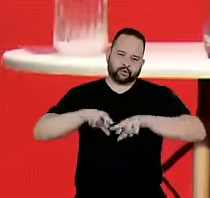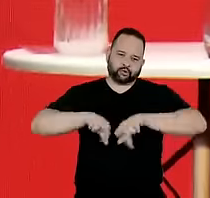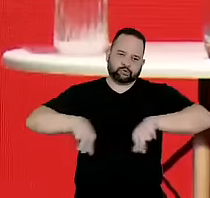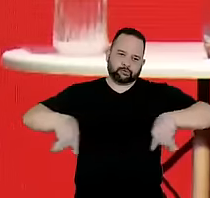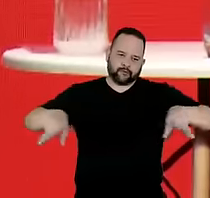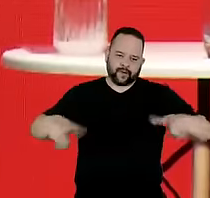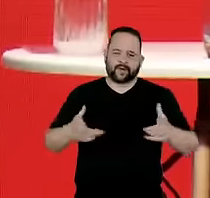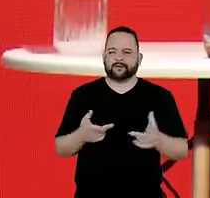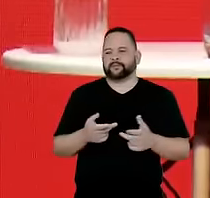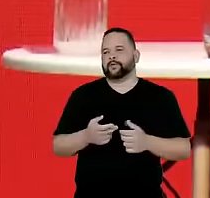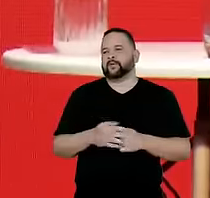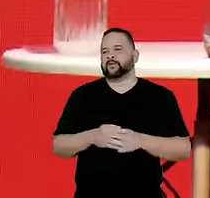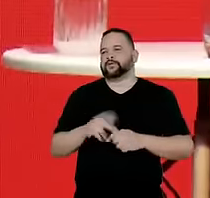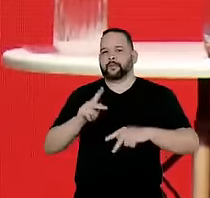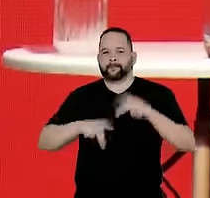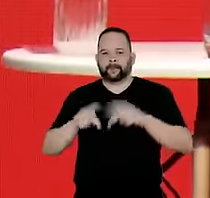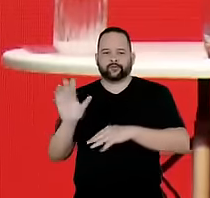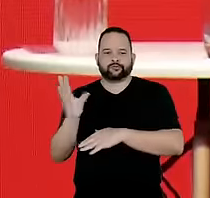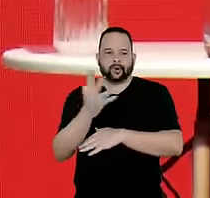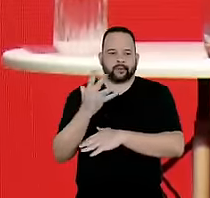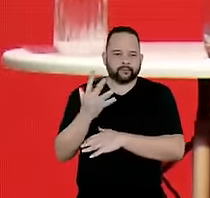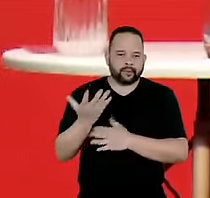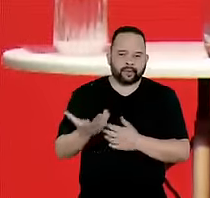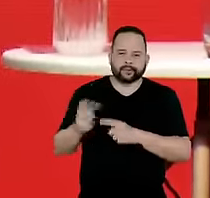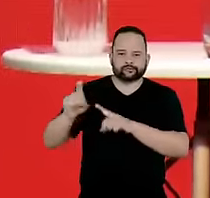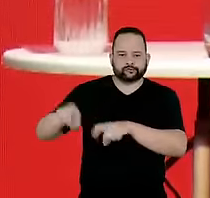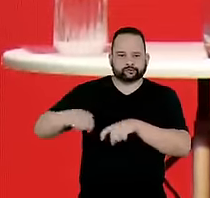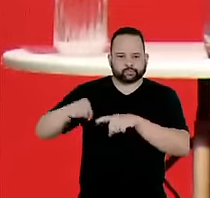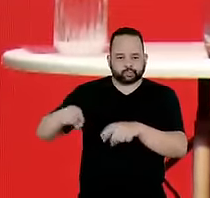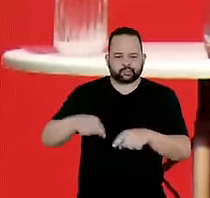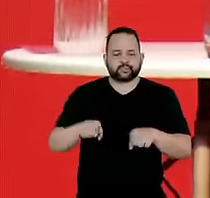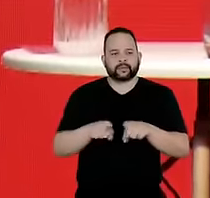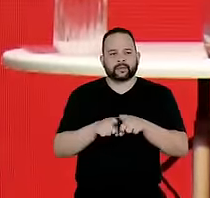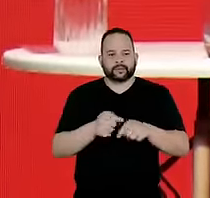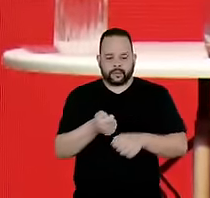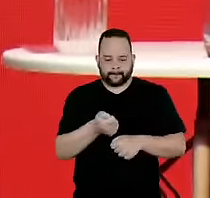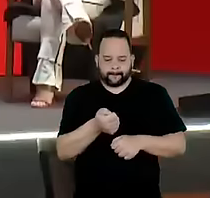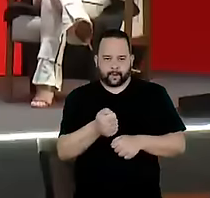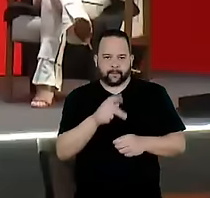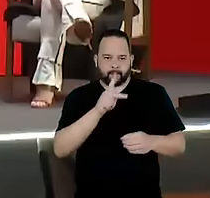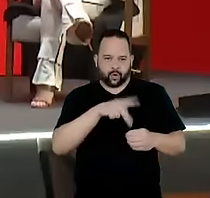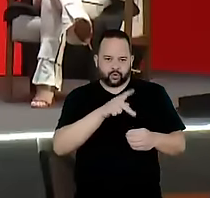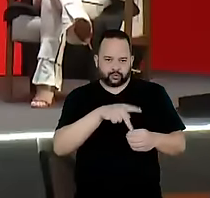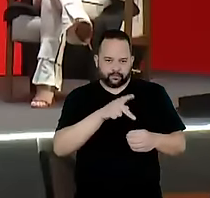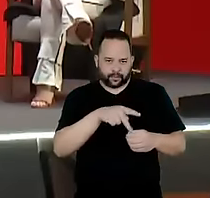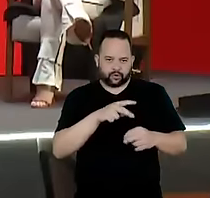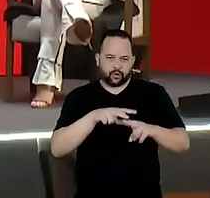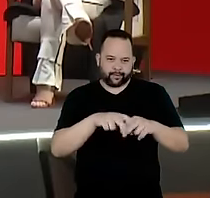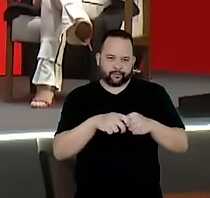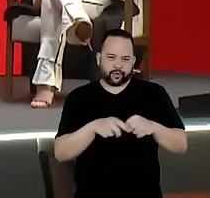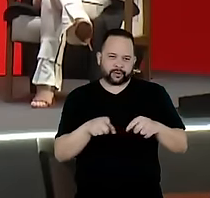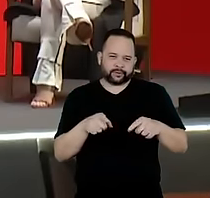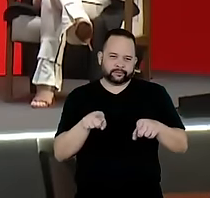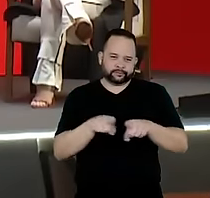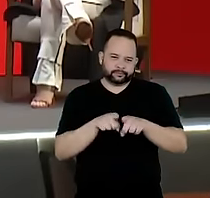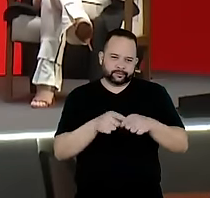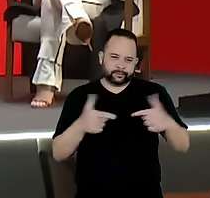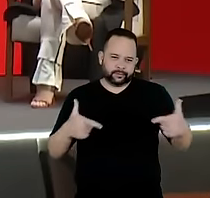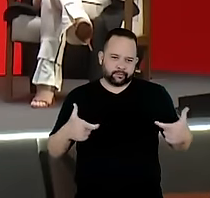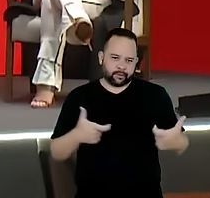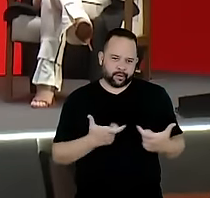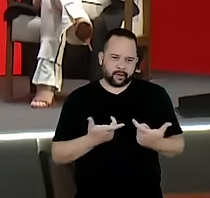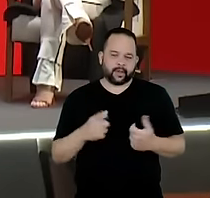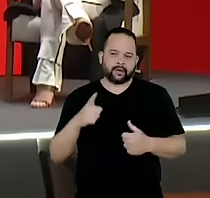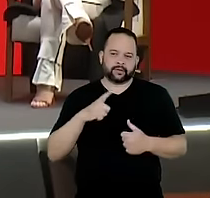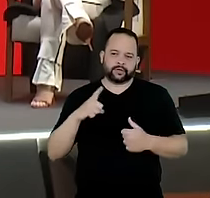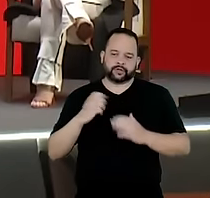daí tem dá uma diversificada tem um pouco de petróleo até pela questão né de guerra e então a gente tem diferentes empresas que executaram muito bem